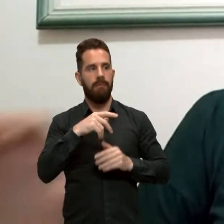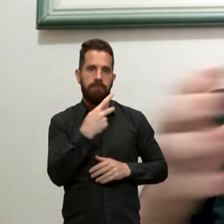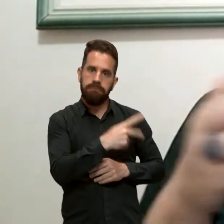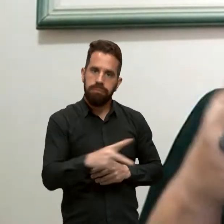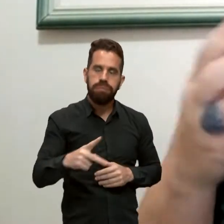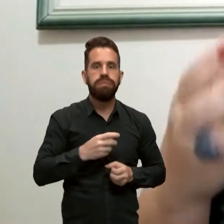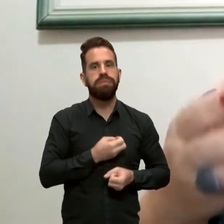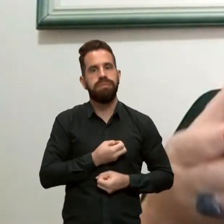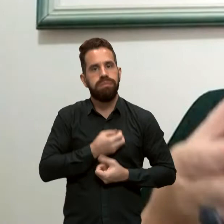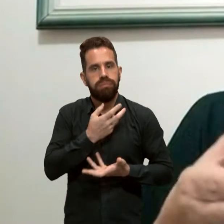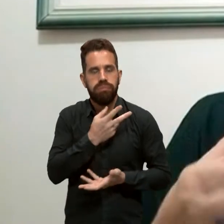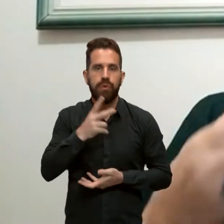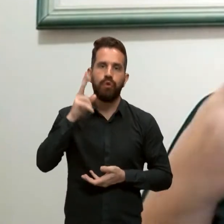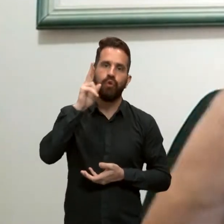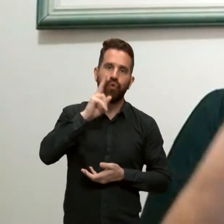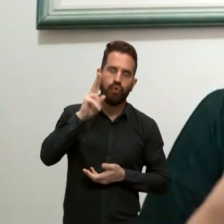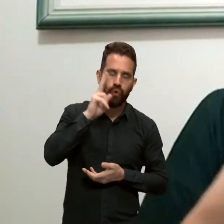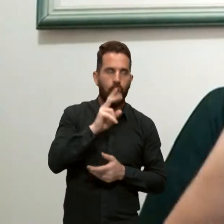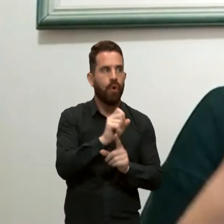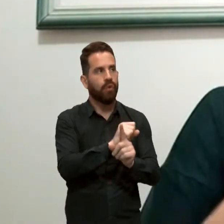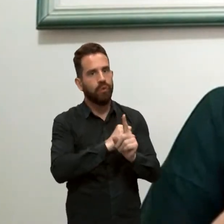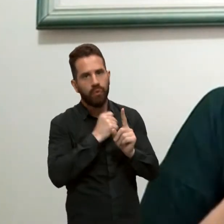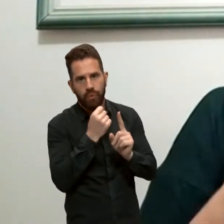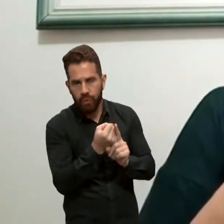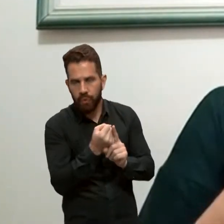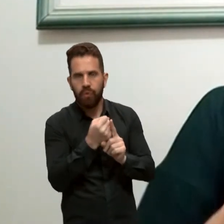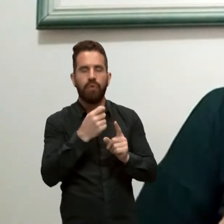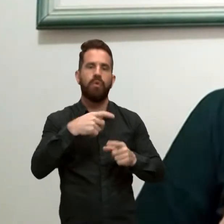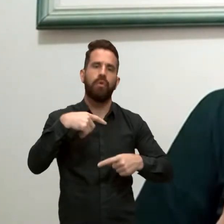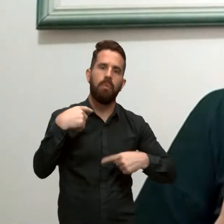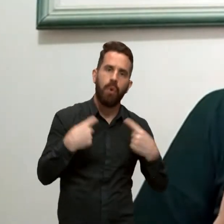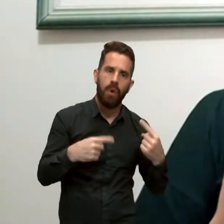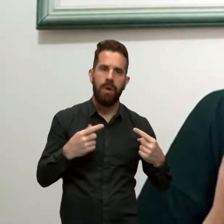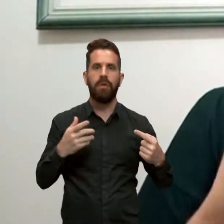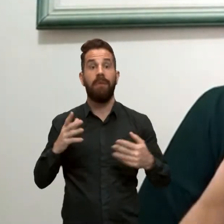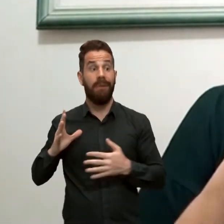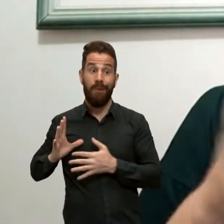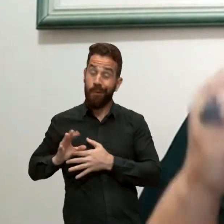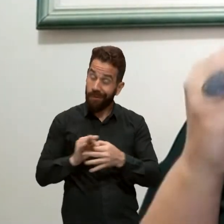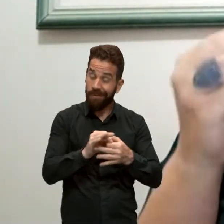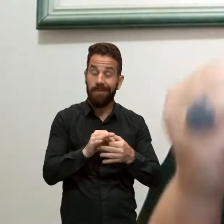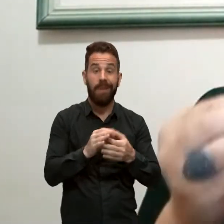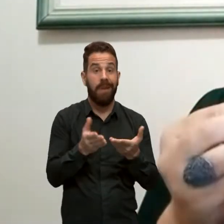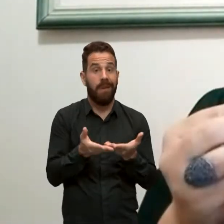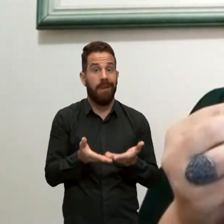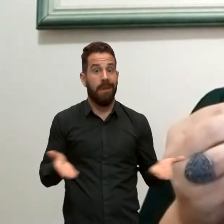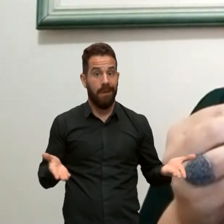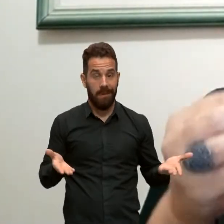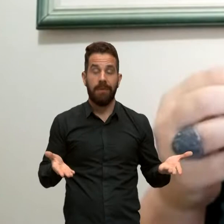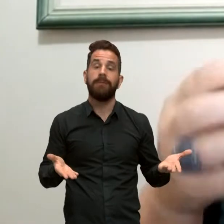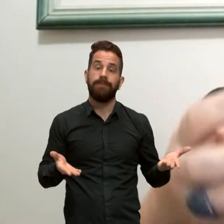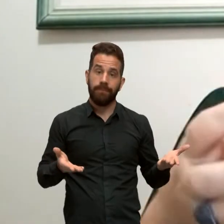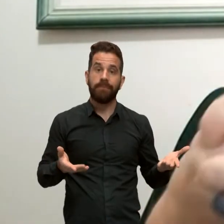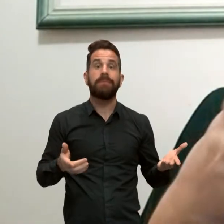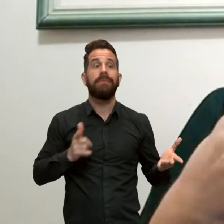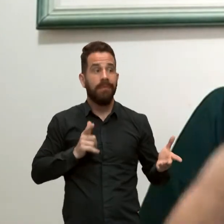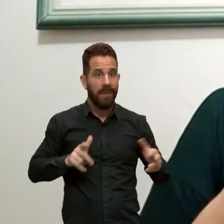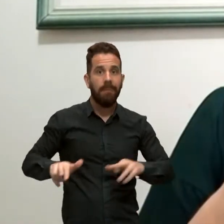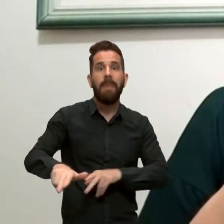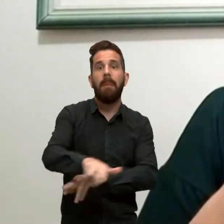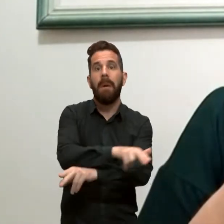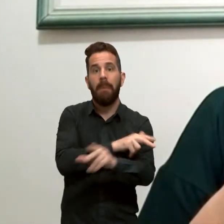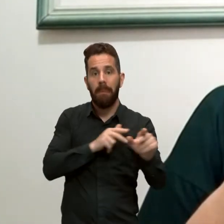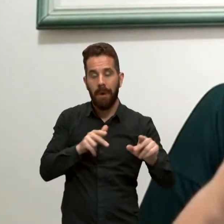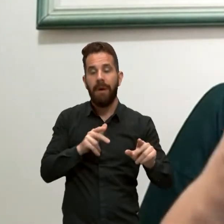expressa os elementos de contexto sócio, históricos, políticos e culturais entre as diferentes relações entre os adultos e